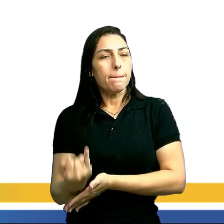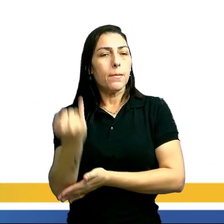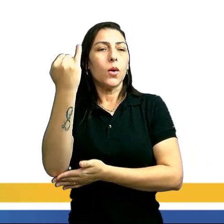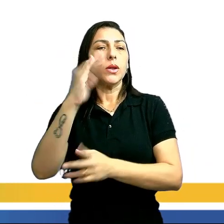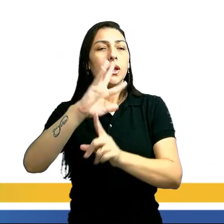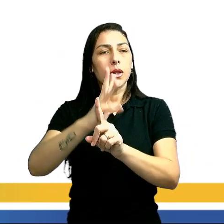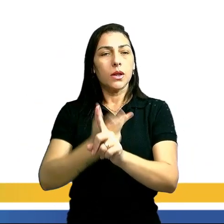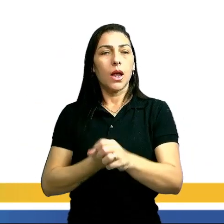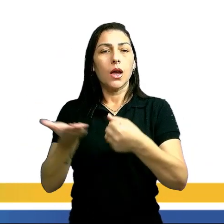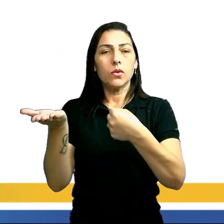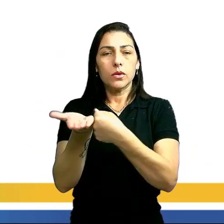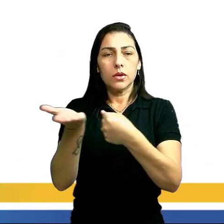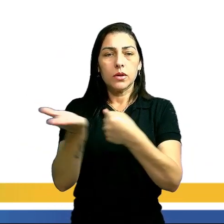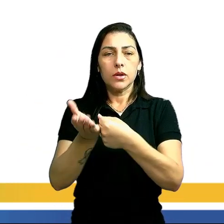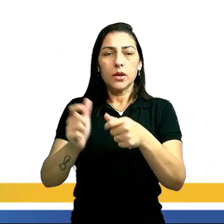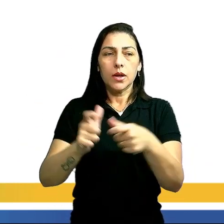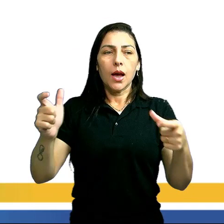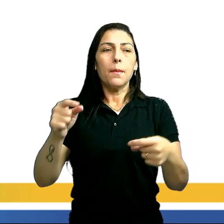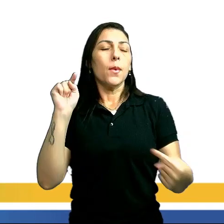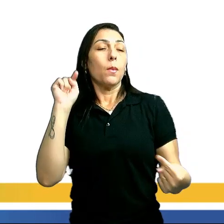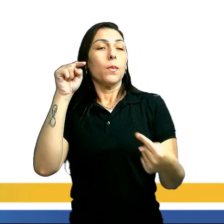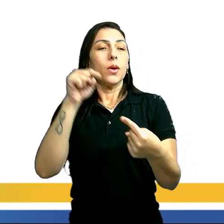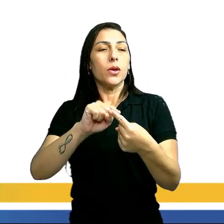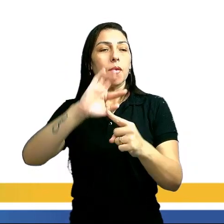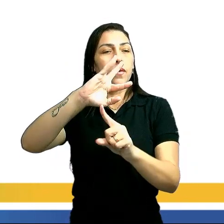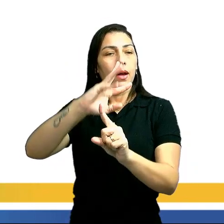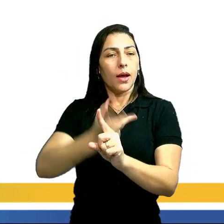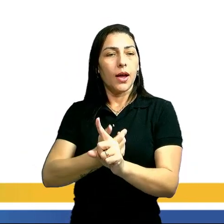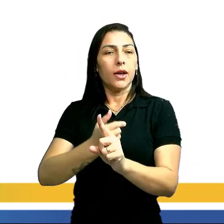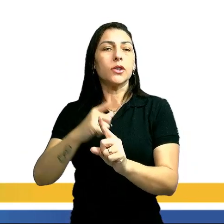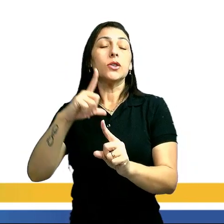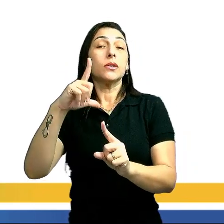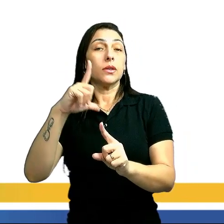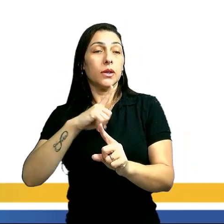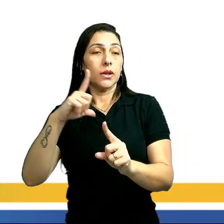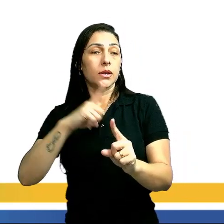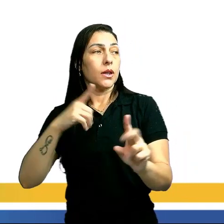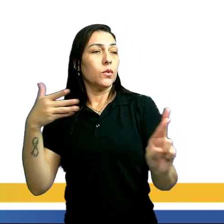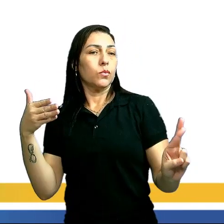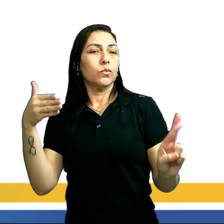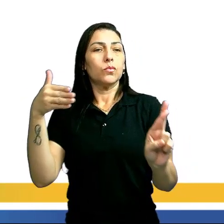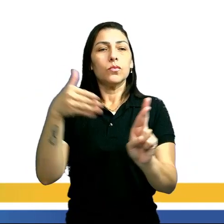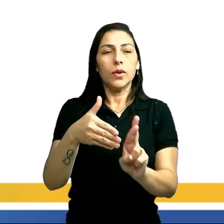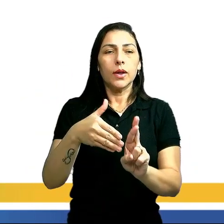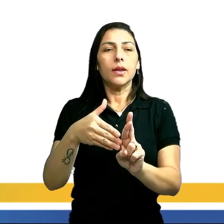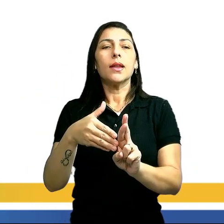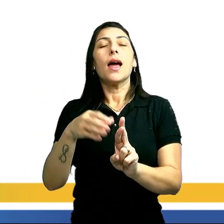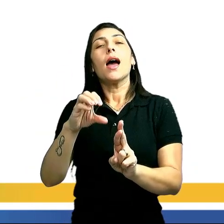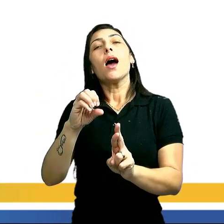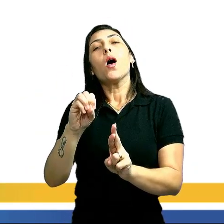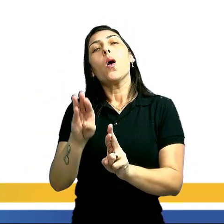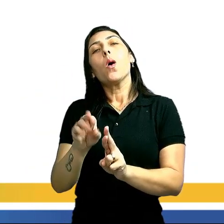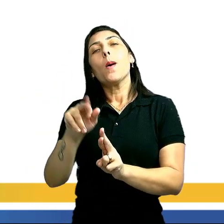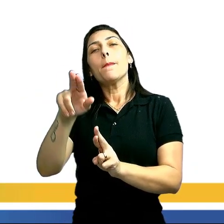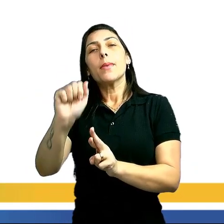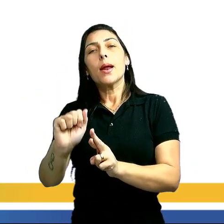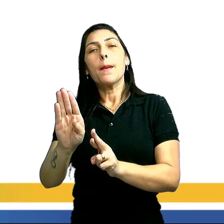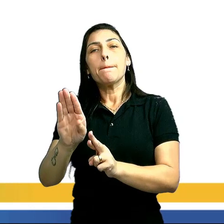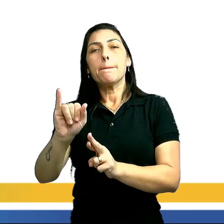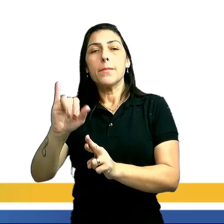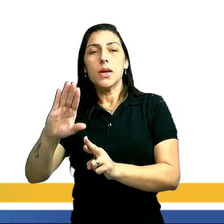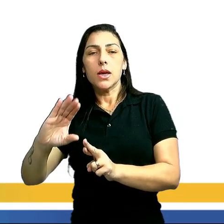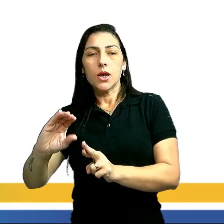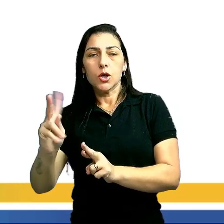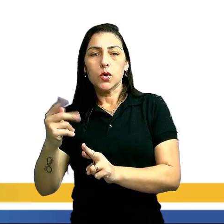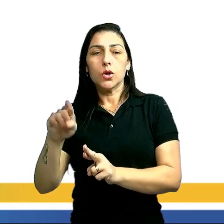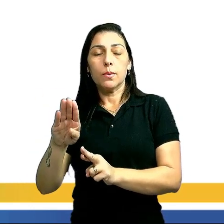na arte contemporânea, que amplia as funções da arte, tendo como referência a obra Bicho de